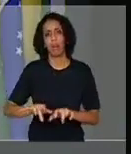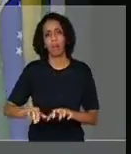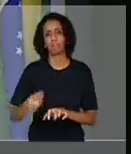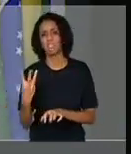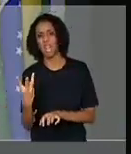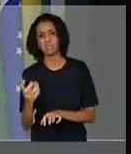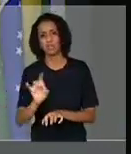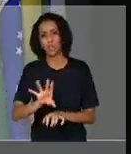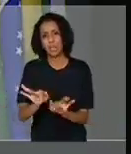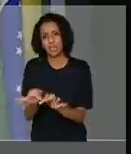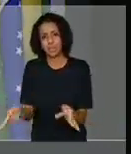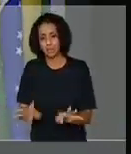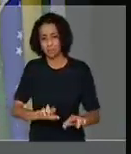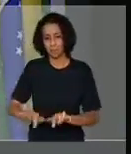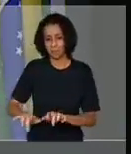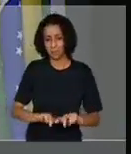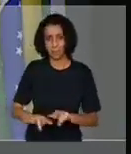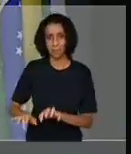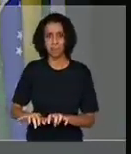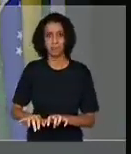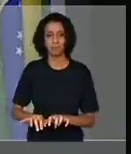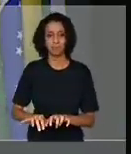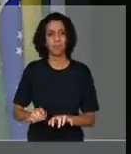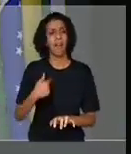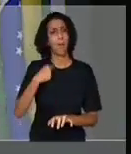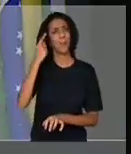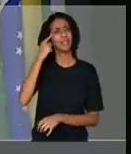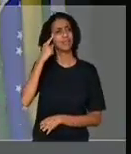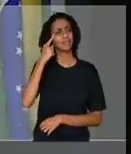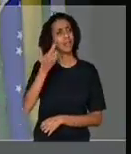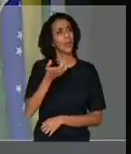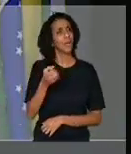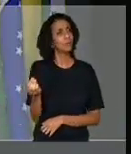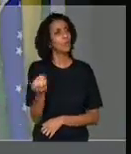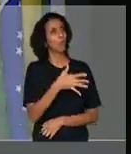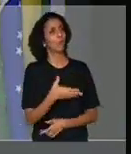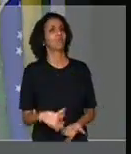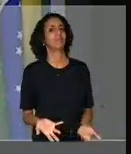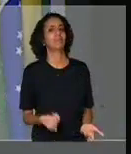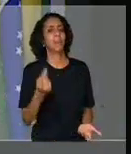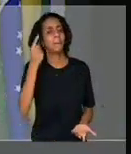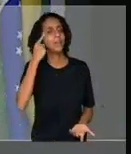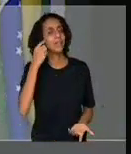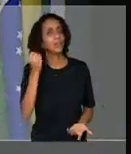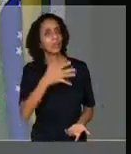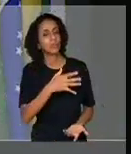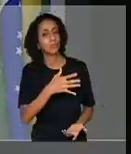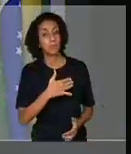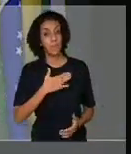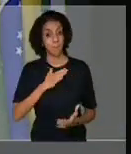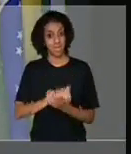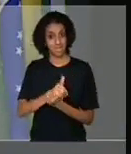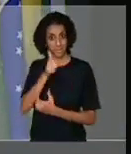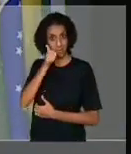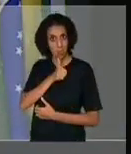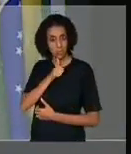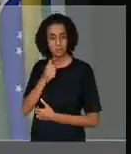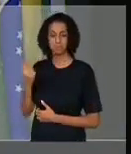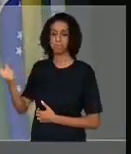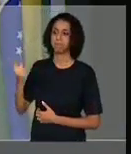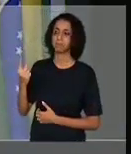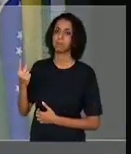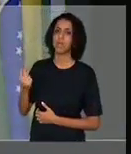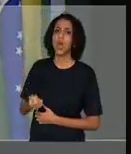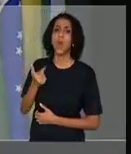datilografia. E eu queria inovar, né? Porque a minha esposa, quando eu cheguei aqui, ela